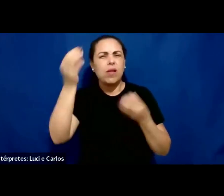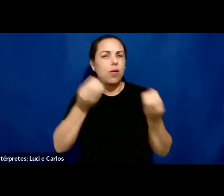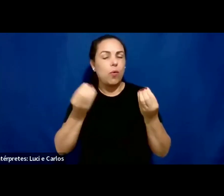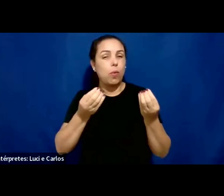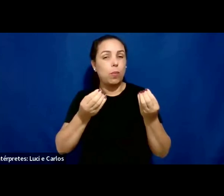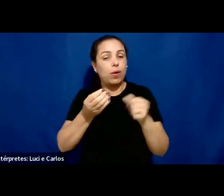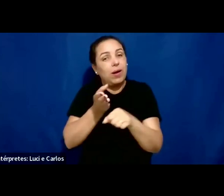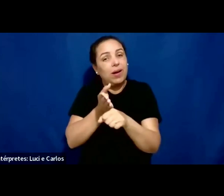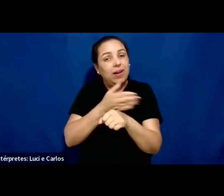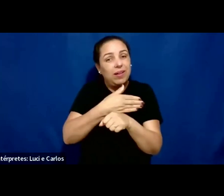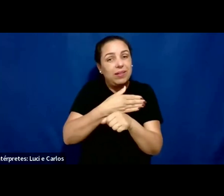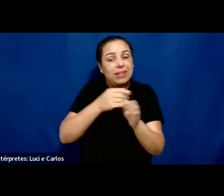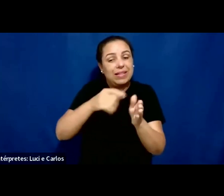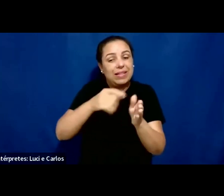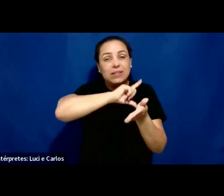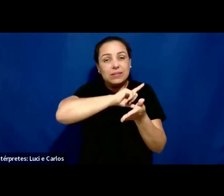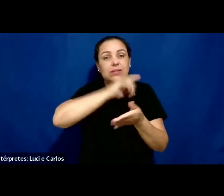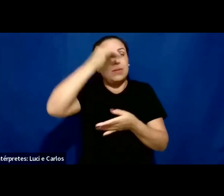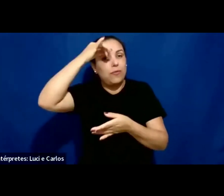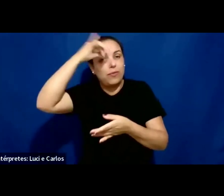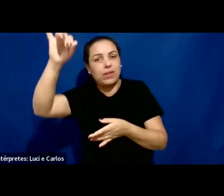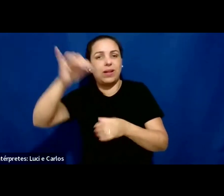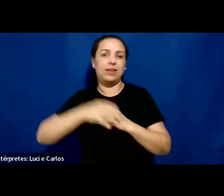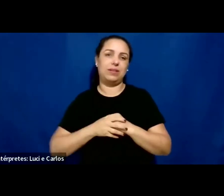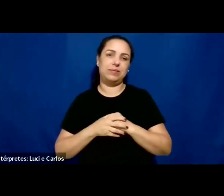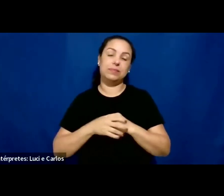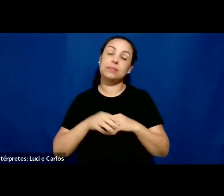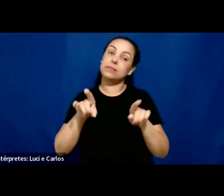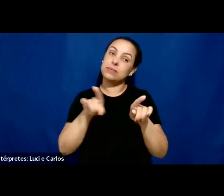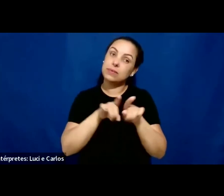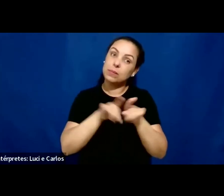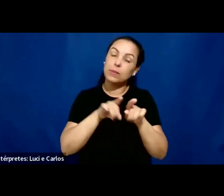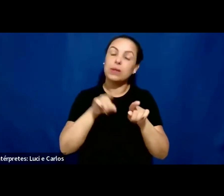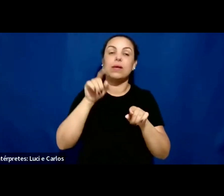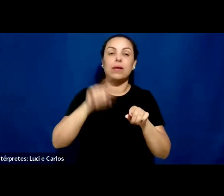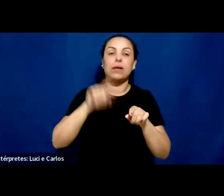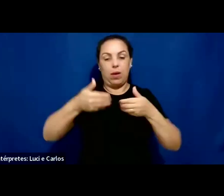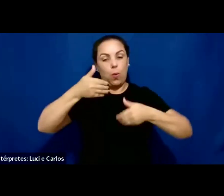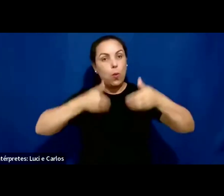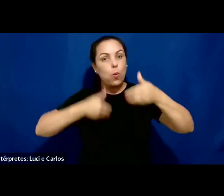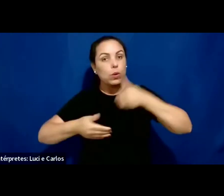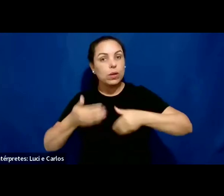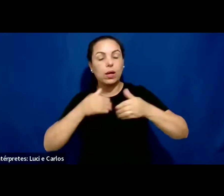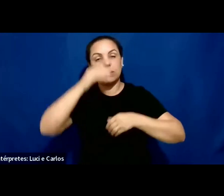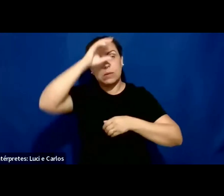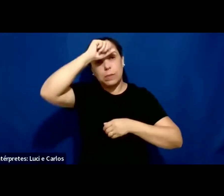E na obediência às leis da natureza, tá certo?